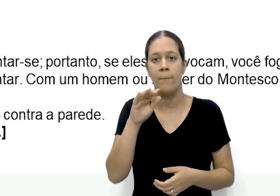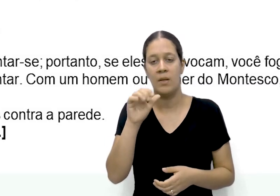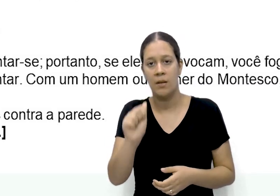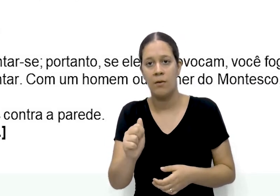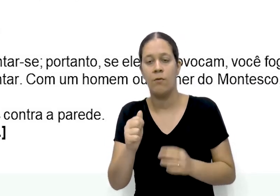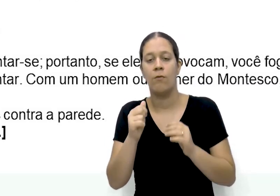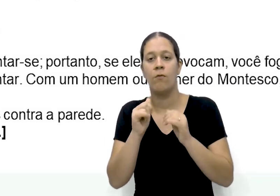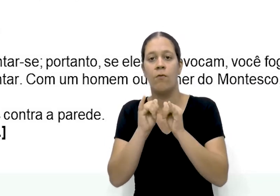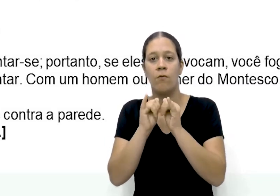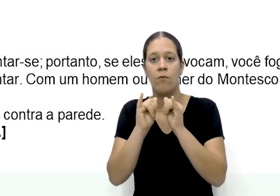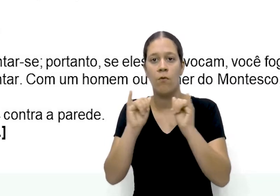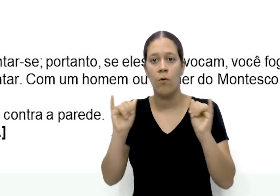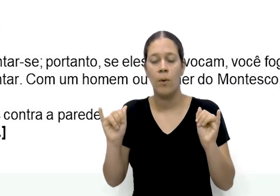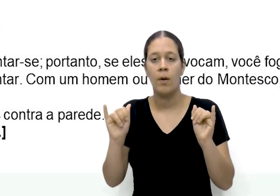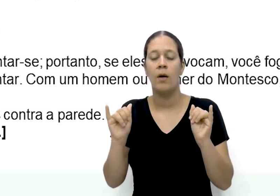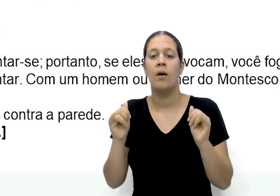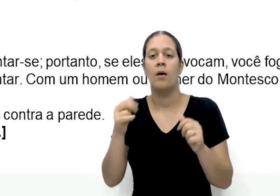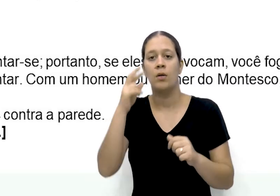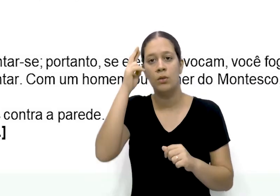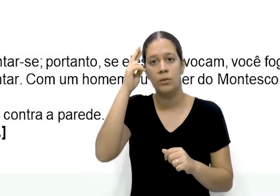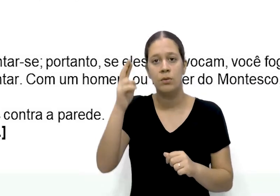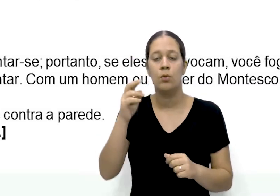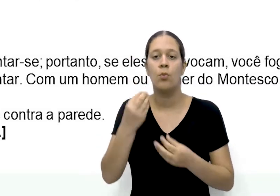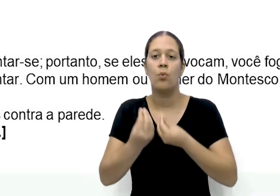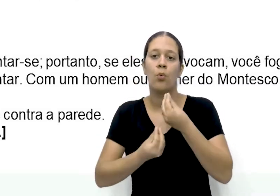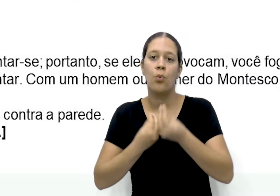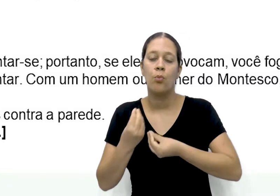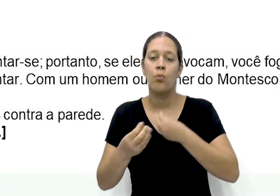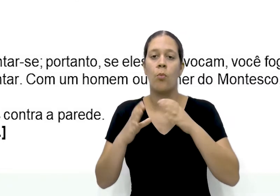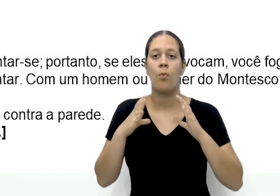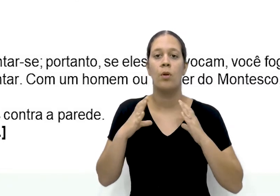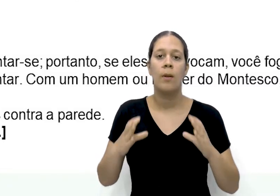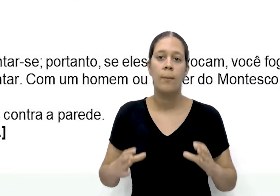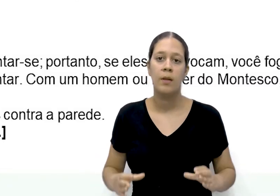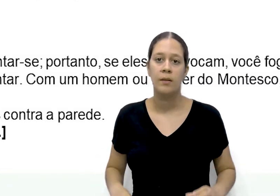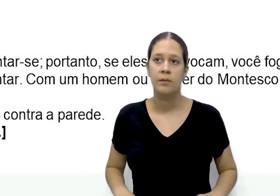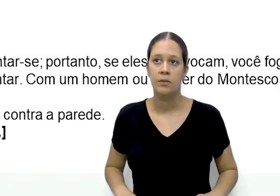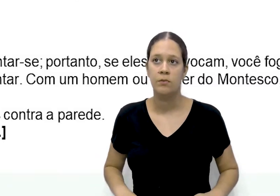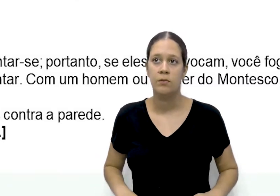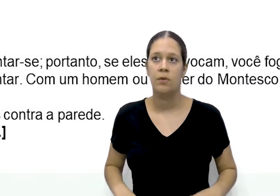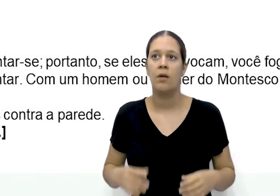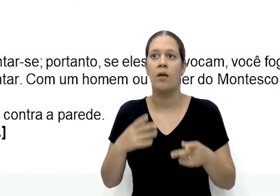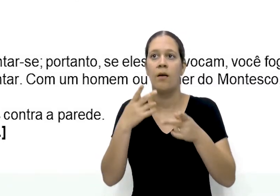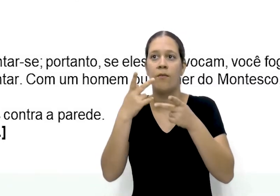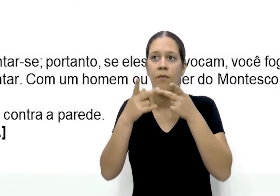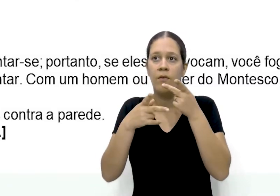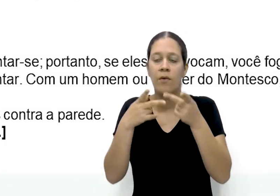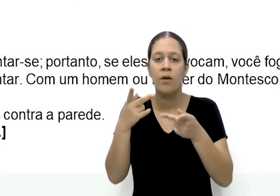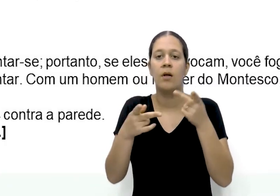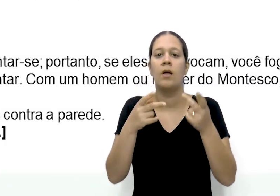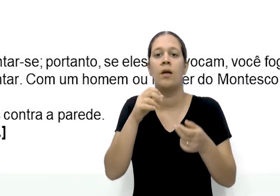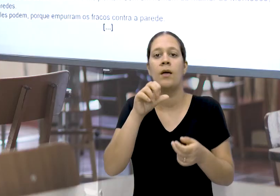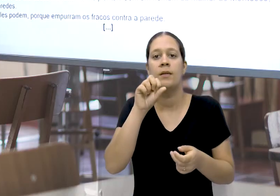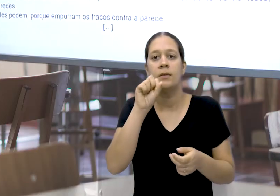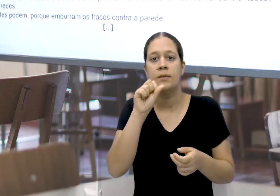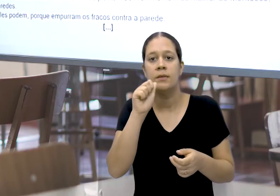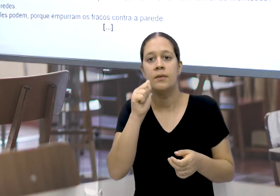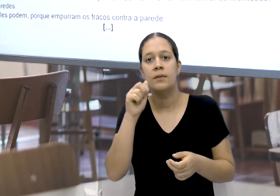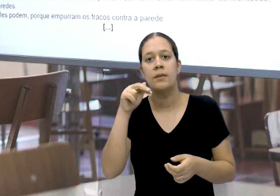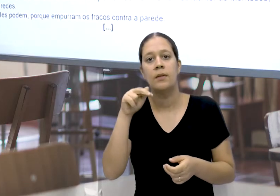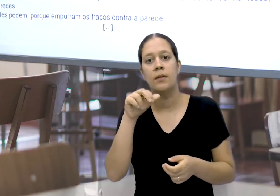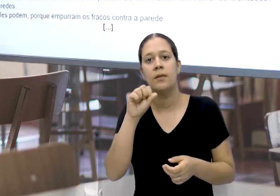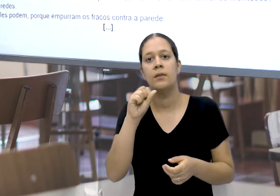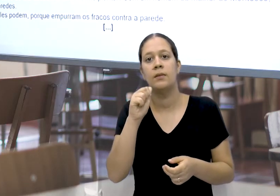não vamos engolir. Gregório fala agora, não, como somos gananciosos. Sansão fala.